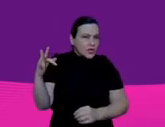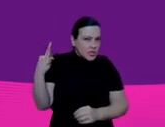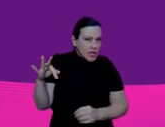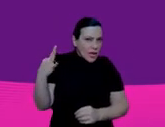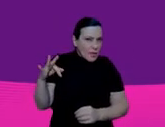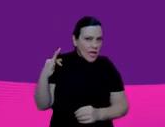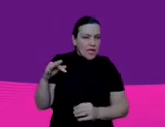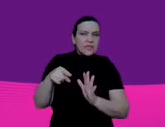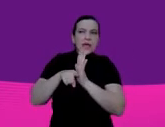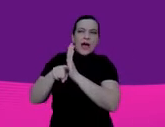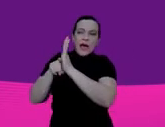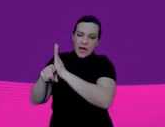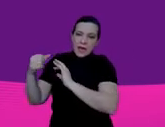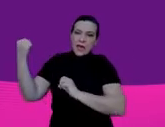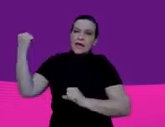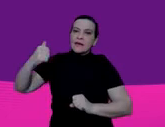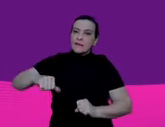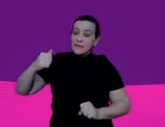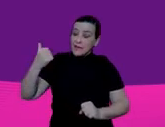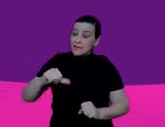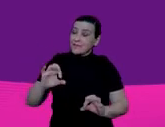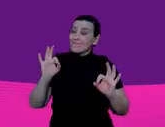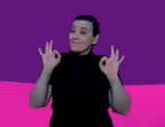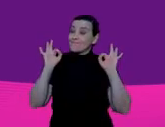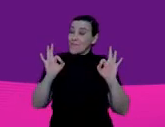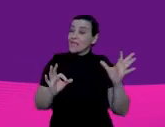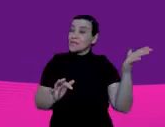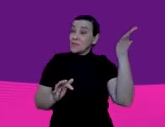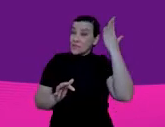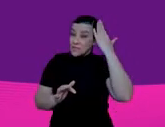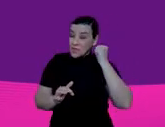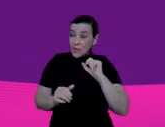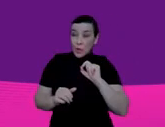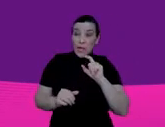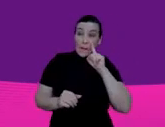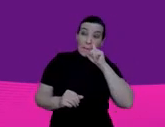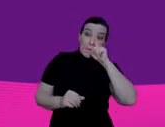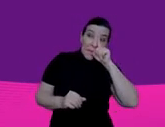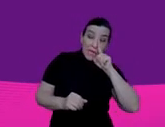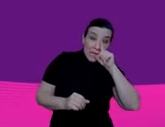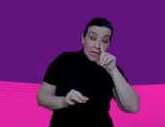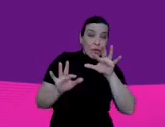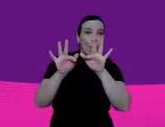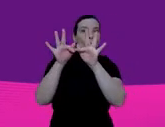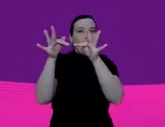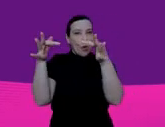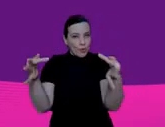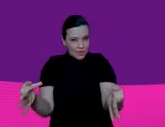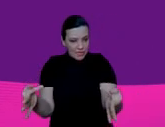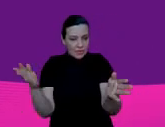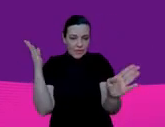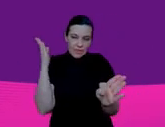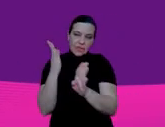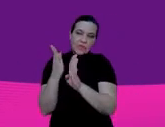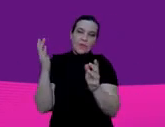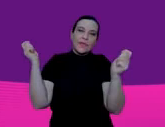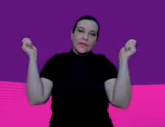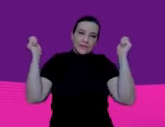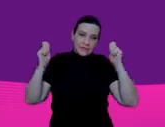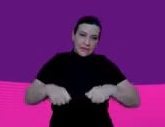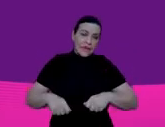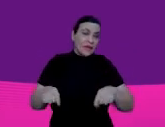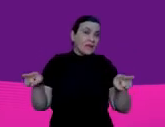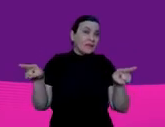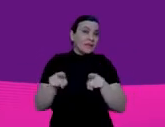têm para identificar as causas mais graves potenciais de cefaleias que necessitam investigação e também para conduzir de uma